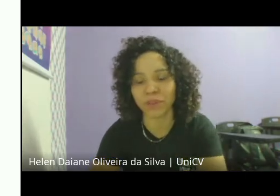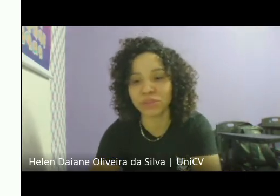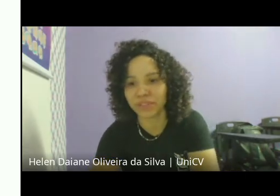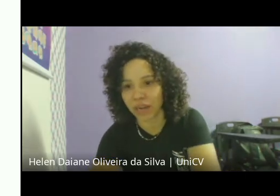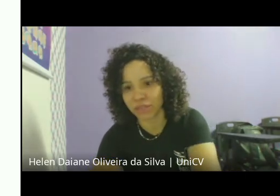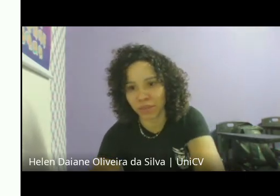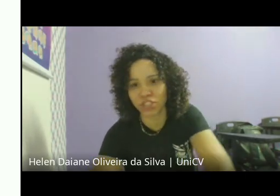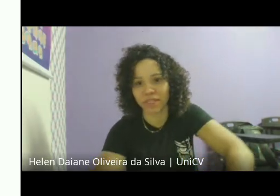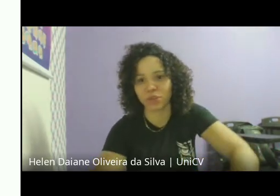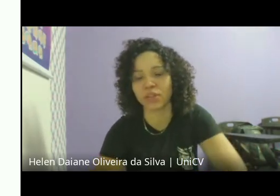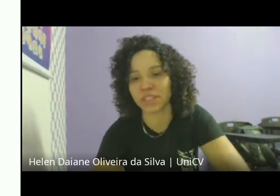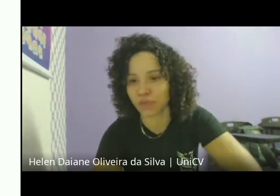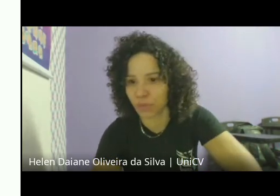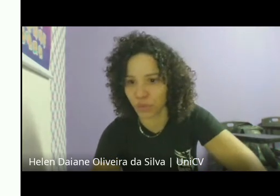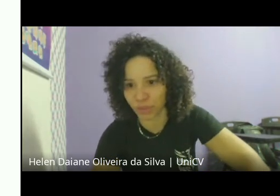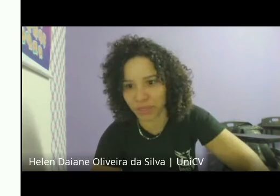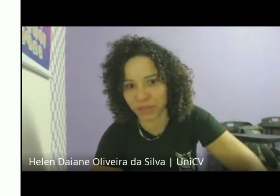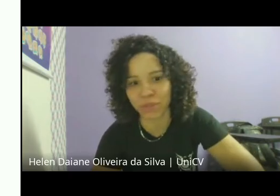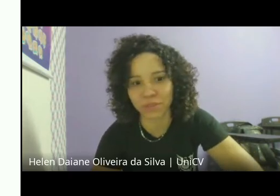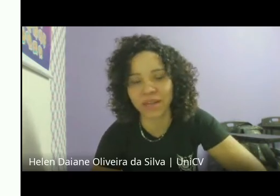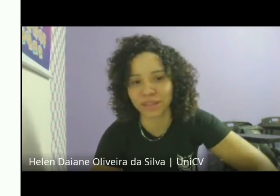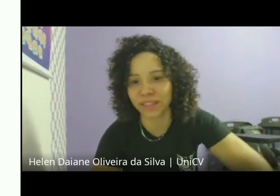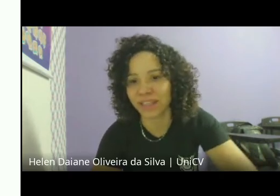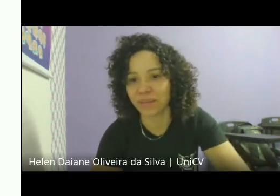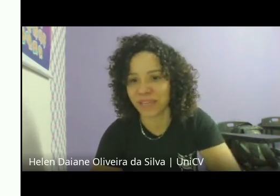tá bom? Então não faltem pra gente aprender todas as formas de cumprimentos na